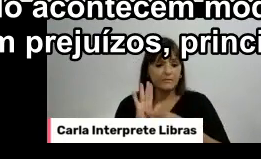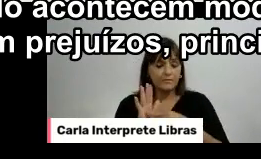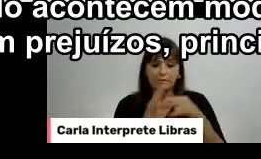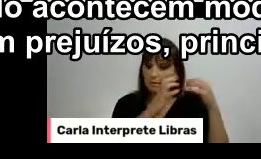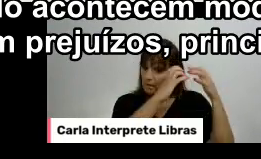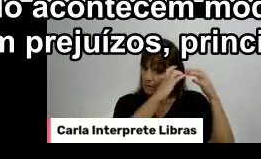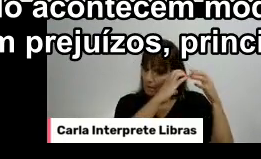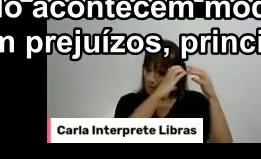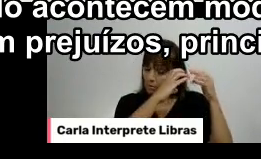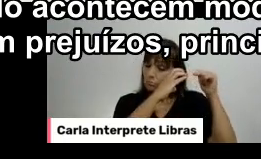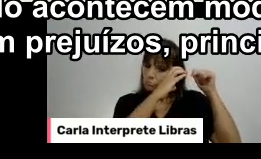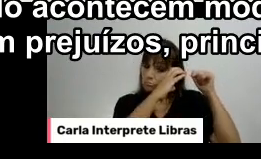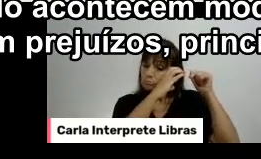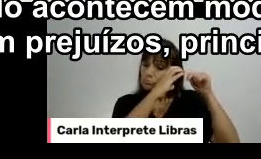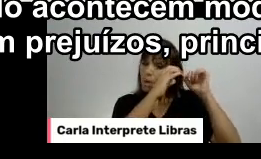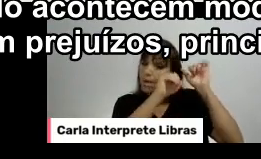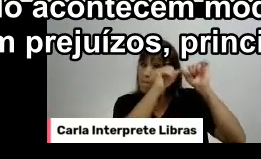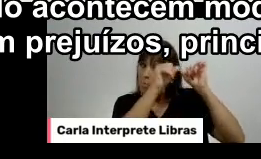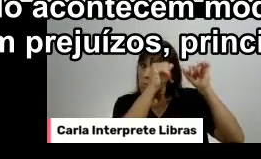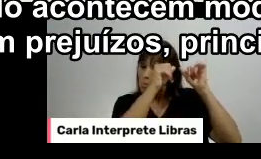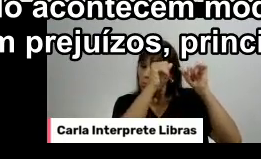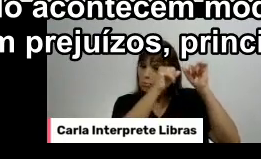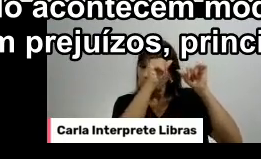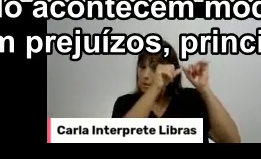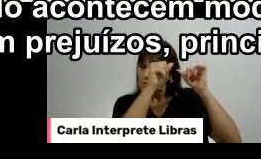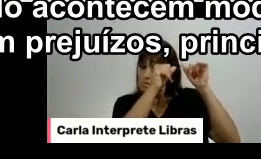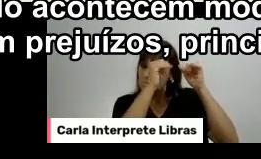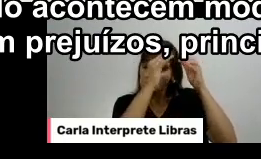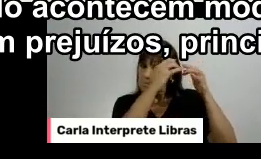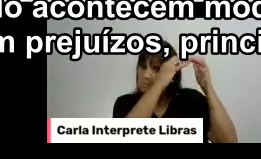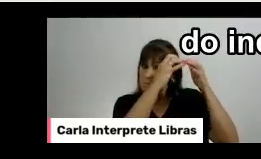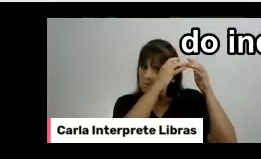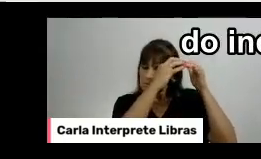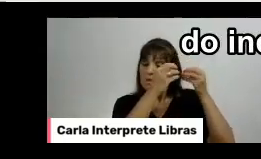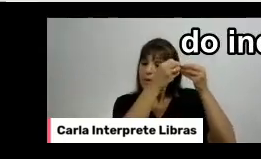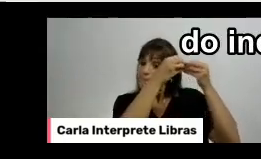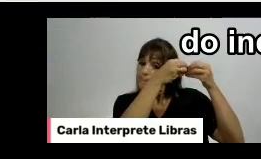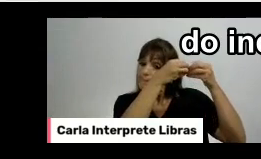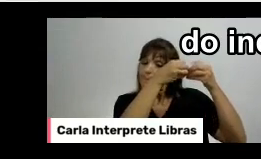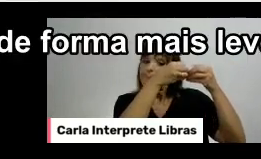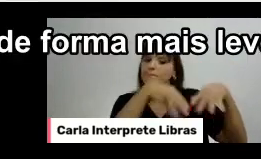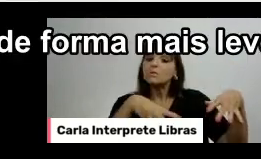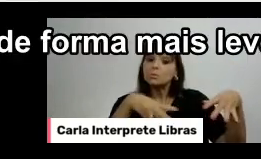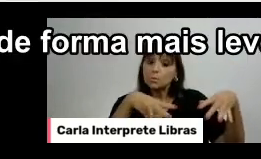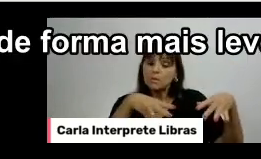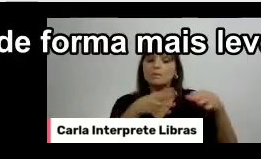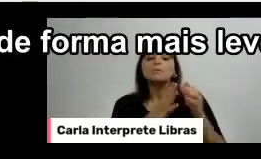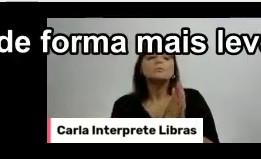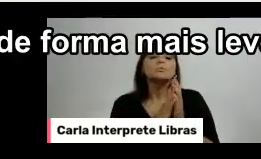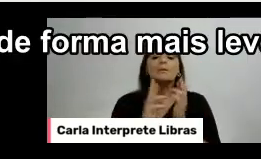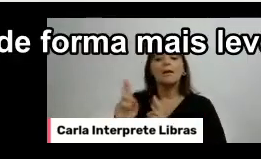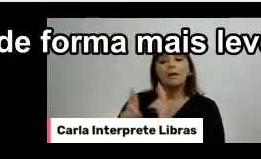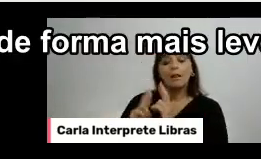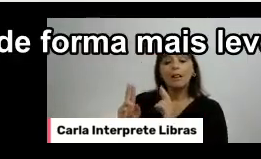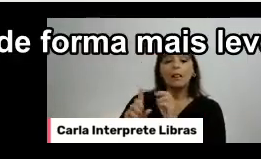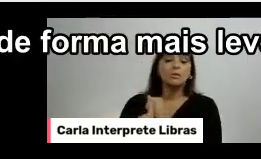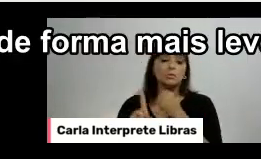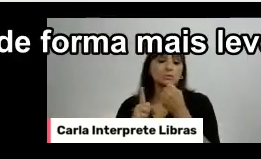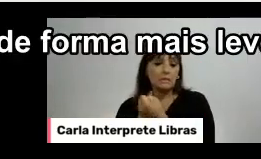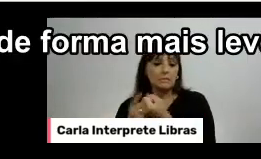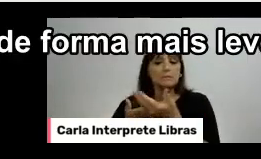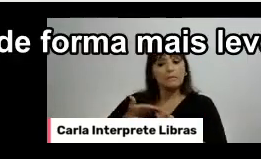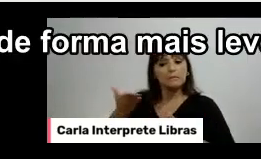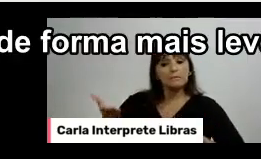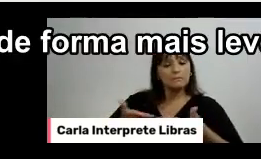acontecem modificações neurológicas que trazem prejuízos, principalmente na socialização do indivíduo. Alguns casos de forma mais leve